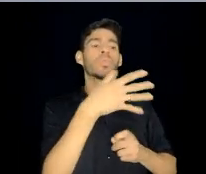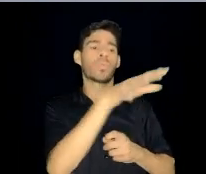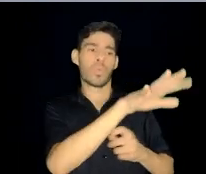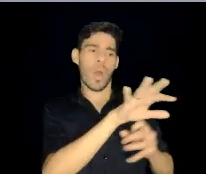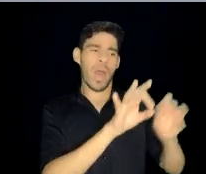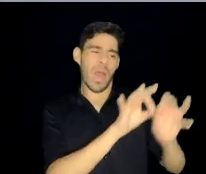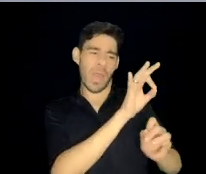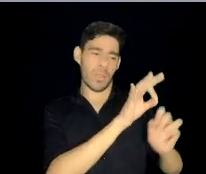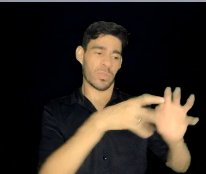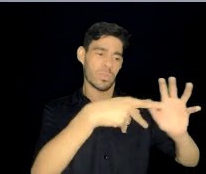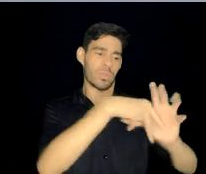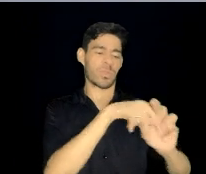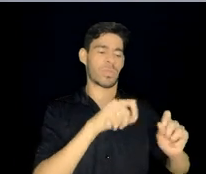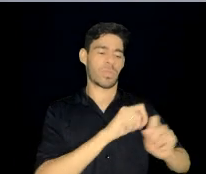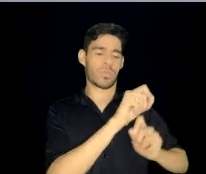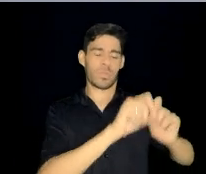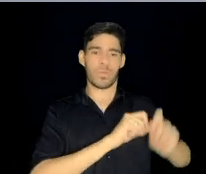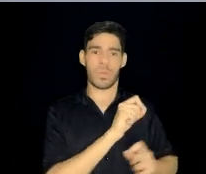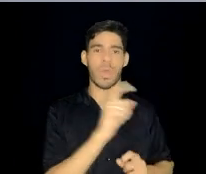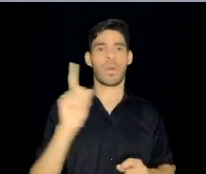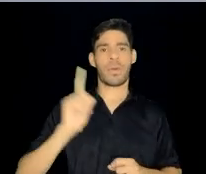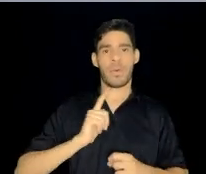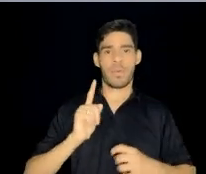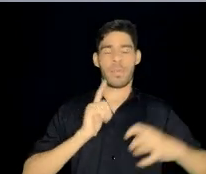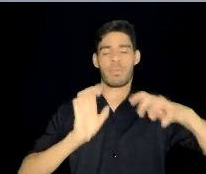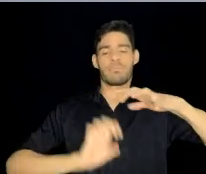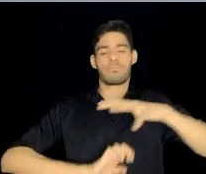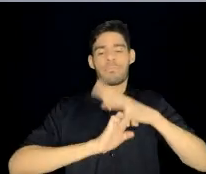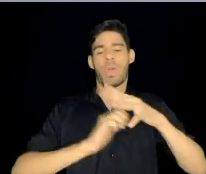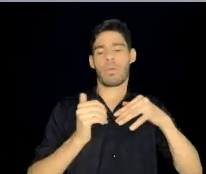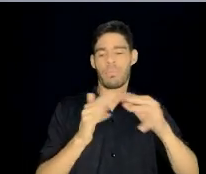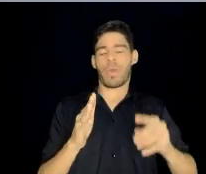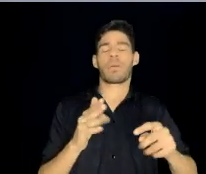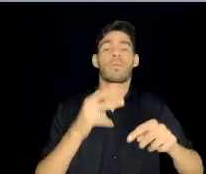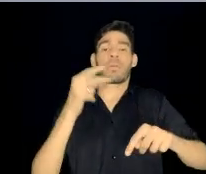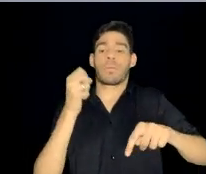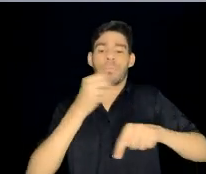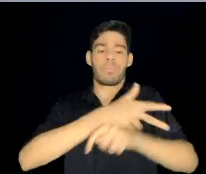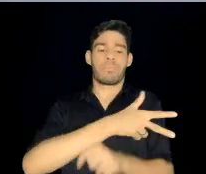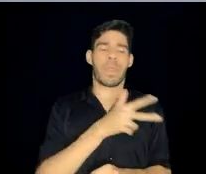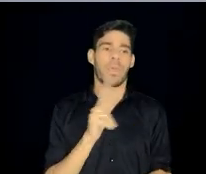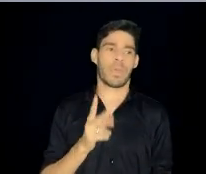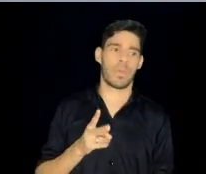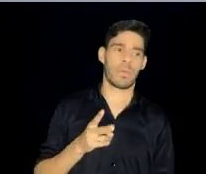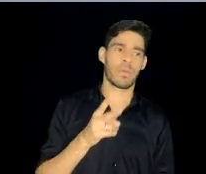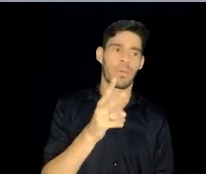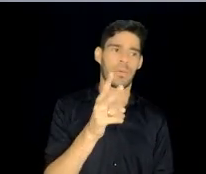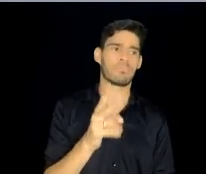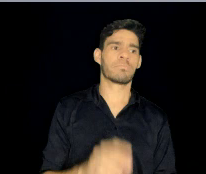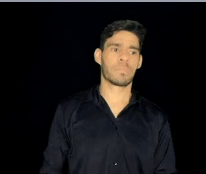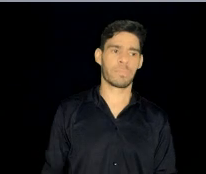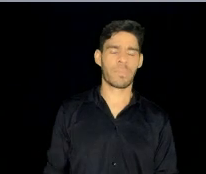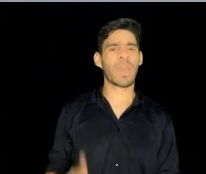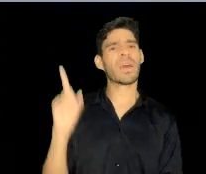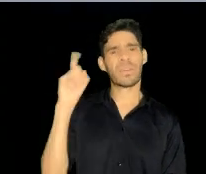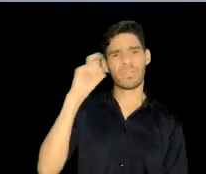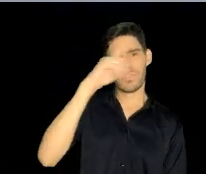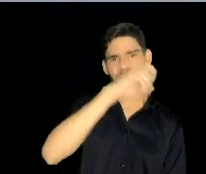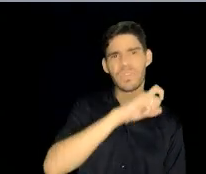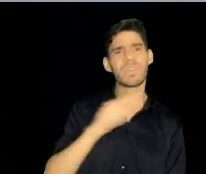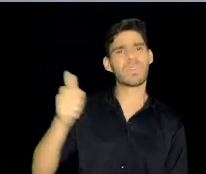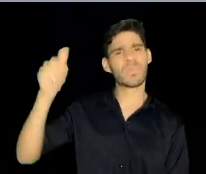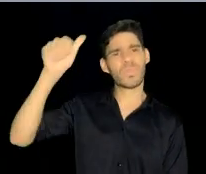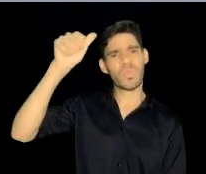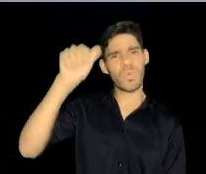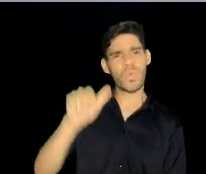bem jurídico que é a própria existência da empresa e a manutenção de empregos. Né? Como é